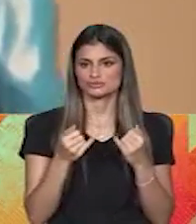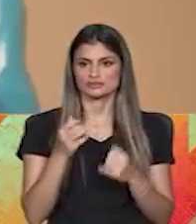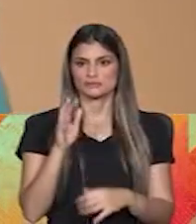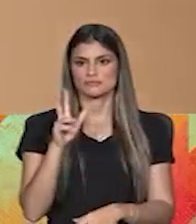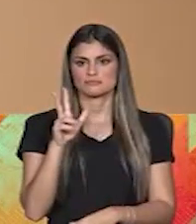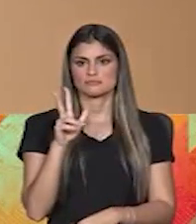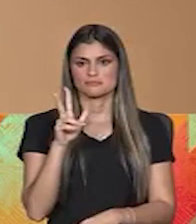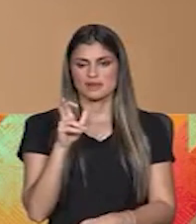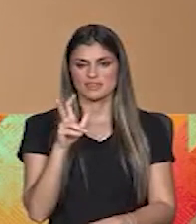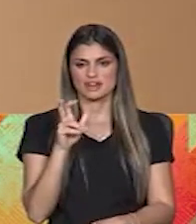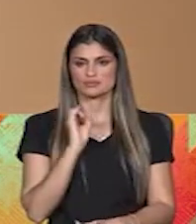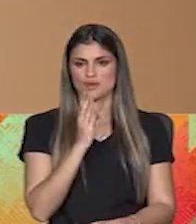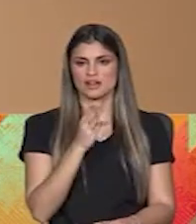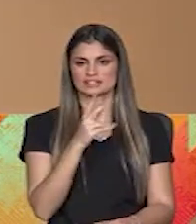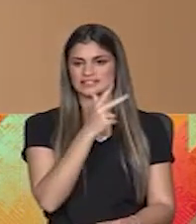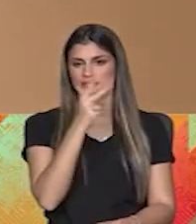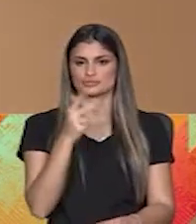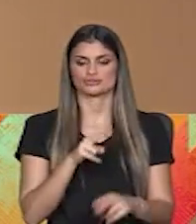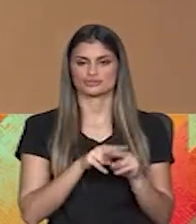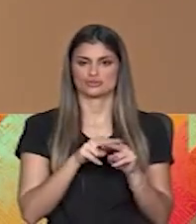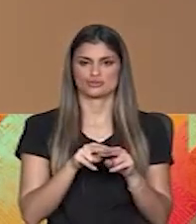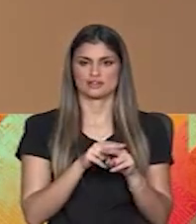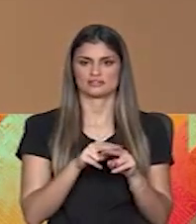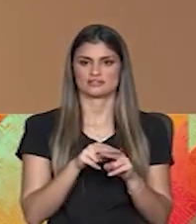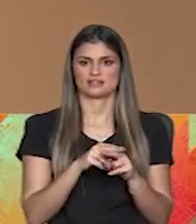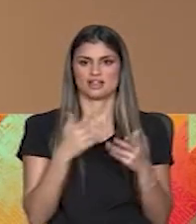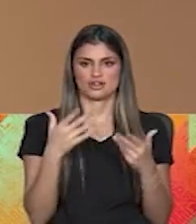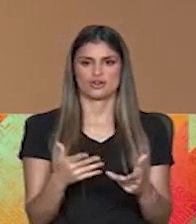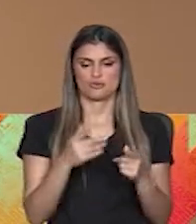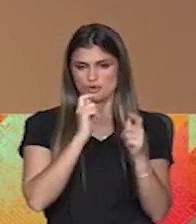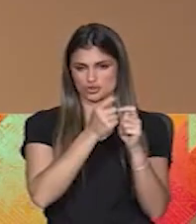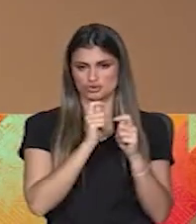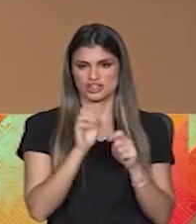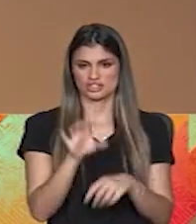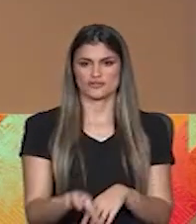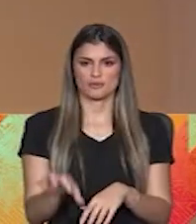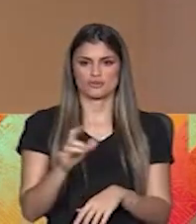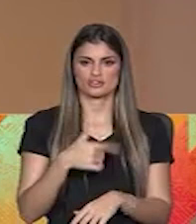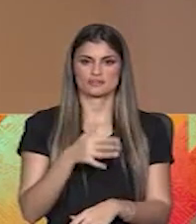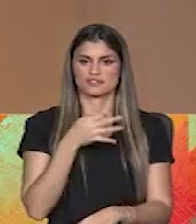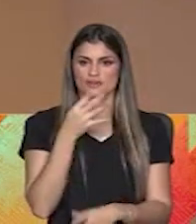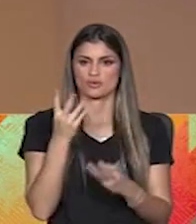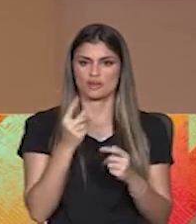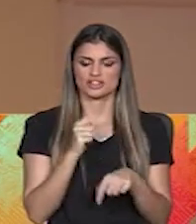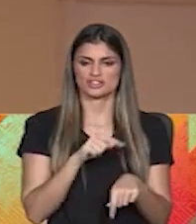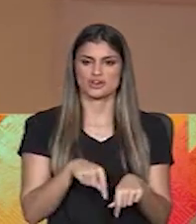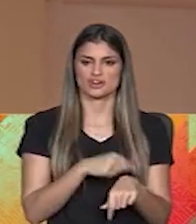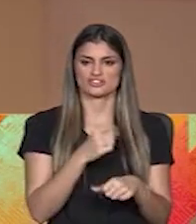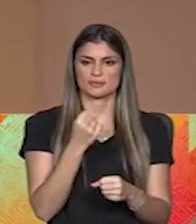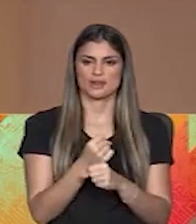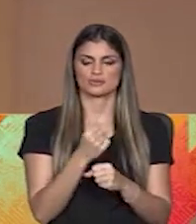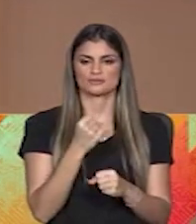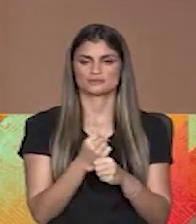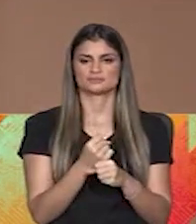etc é 100% em chocolate agora para uma escultura como esta estamos a falar de quantas horas de trabalho